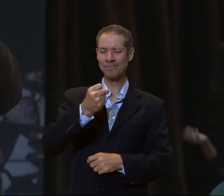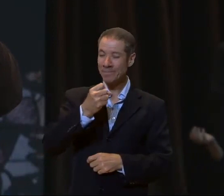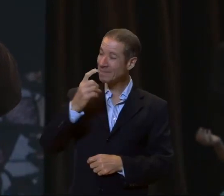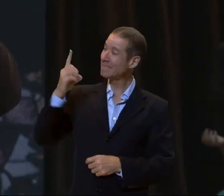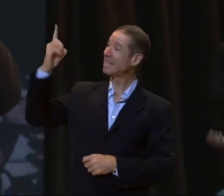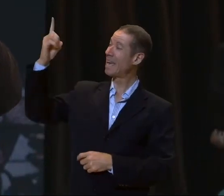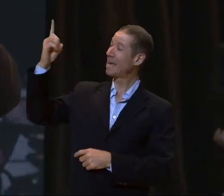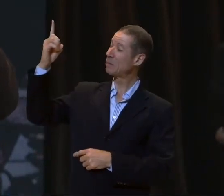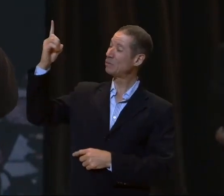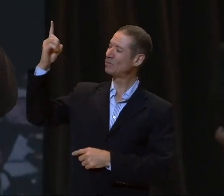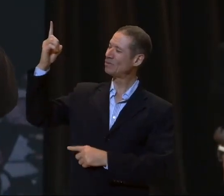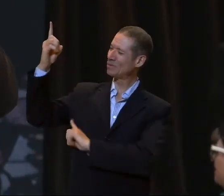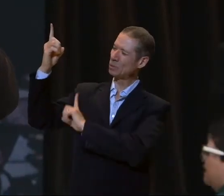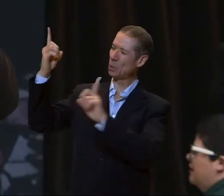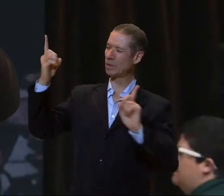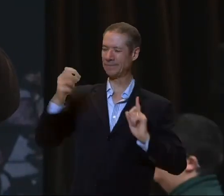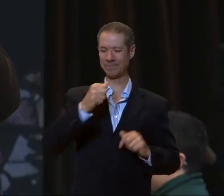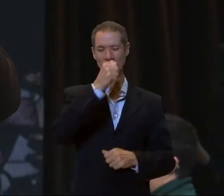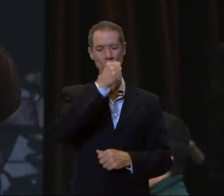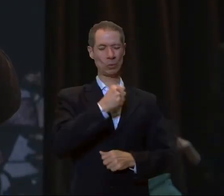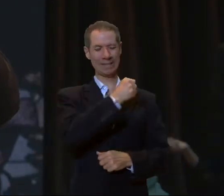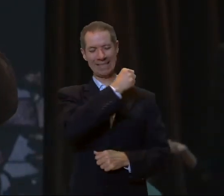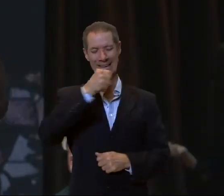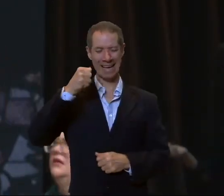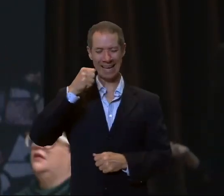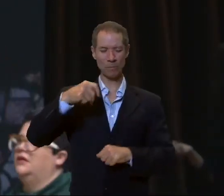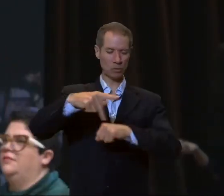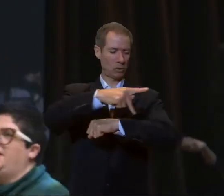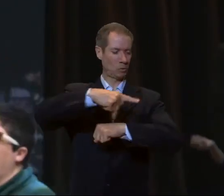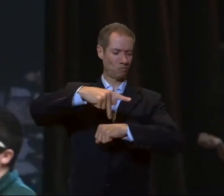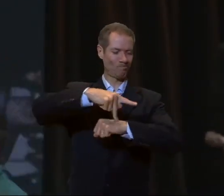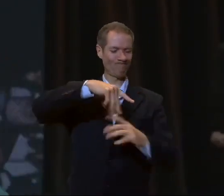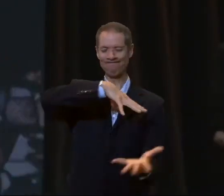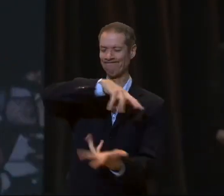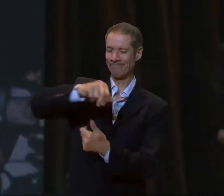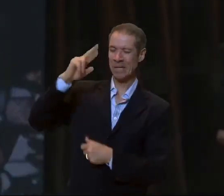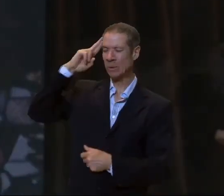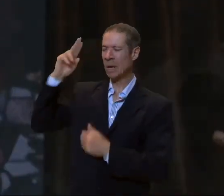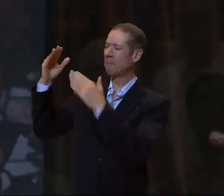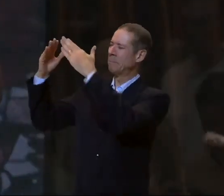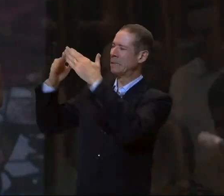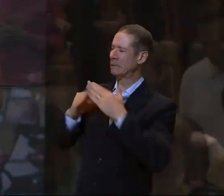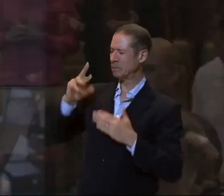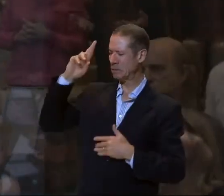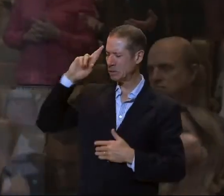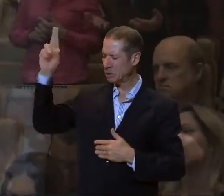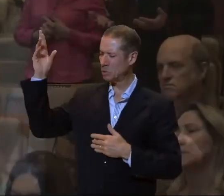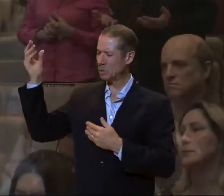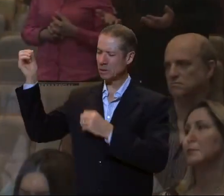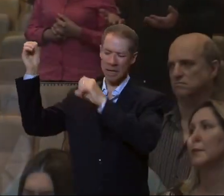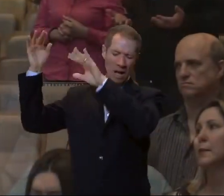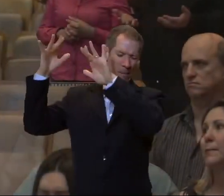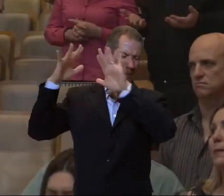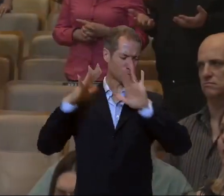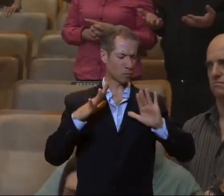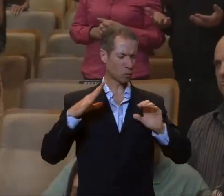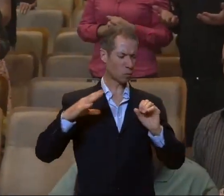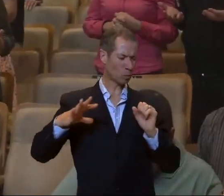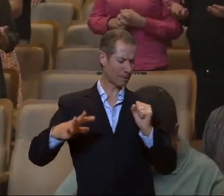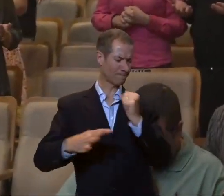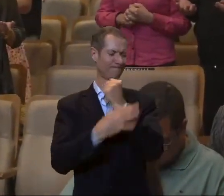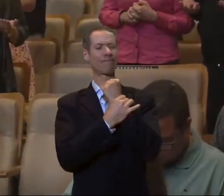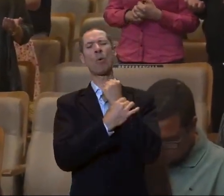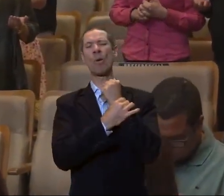Deus, nós consagramos a nossa terra ao Senhor. Pedimos que o Senhor a abençoe e